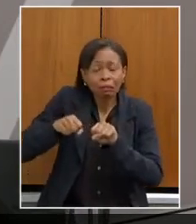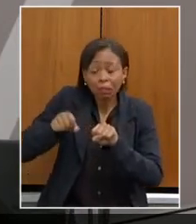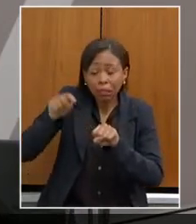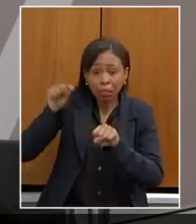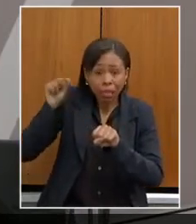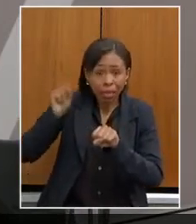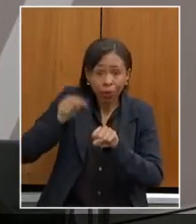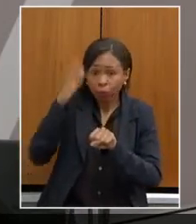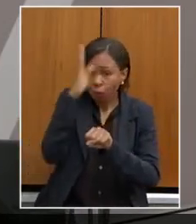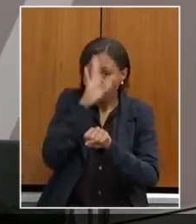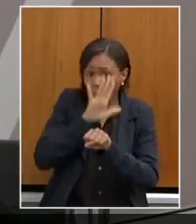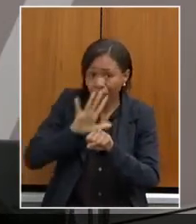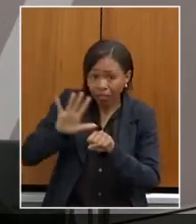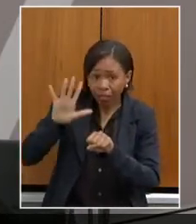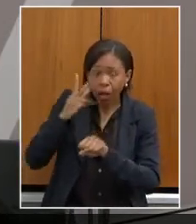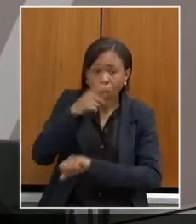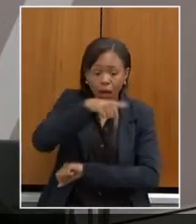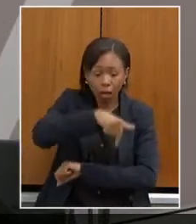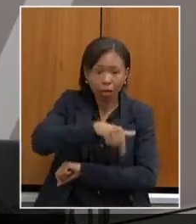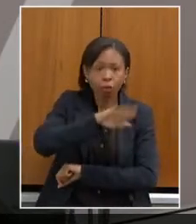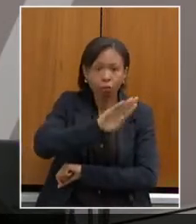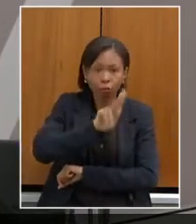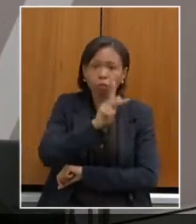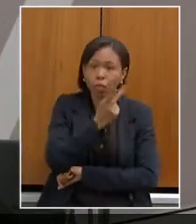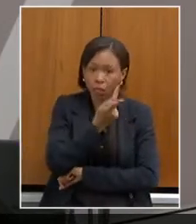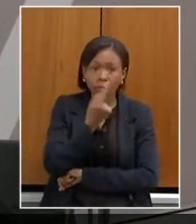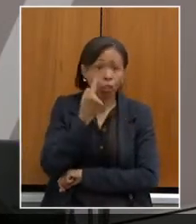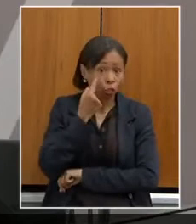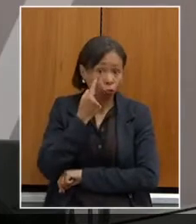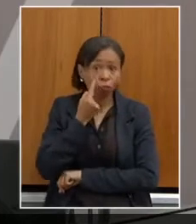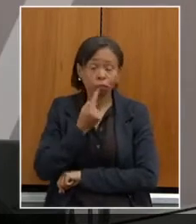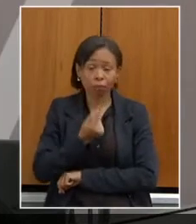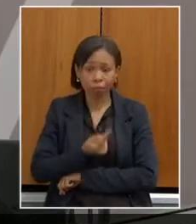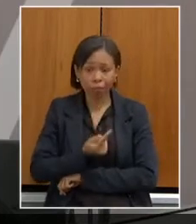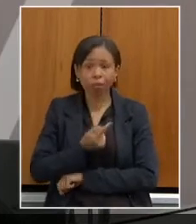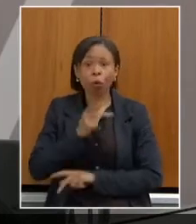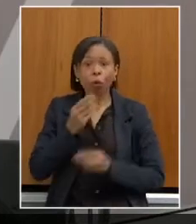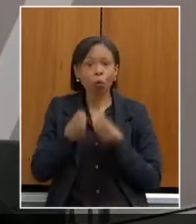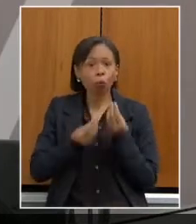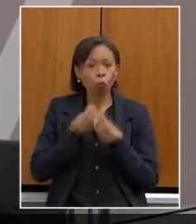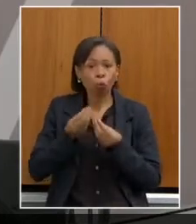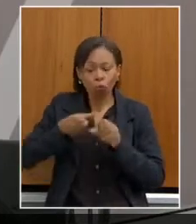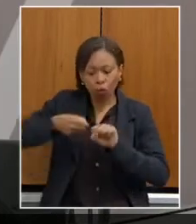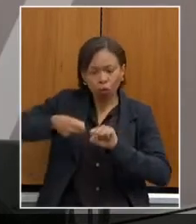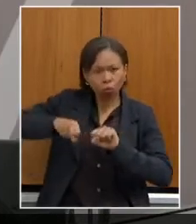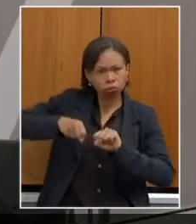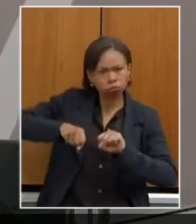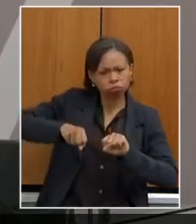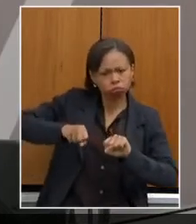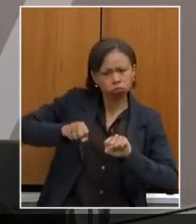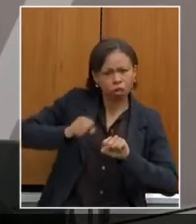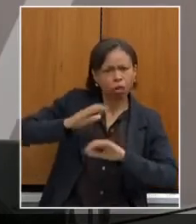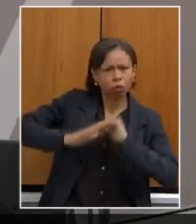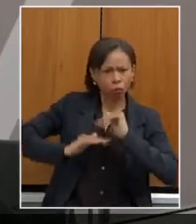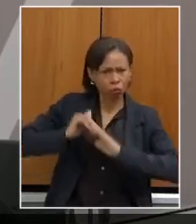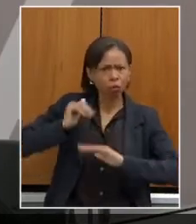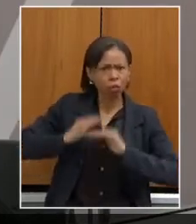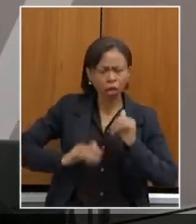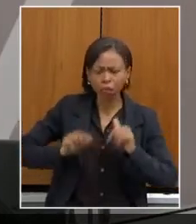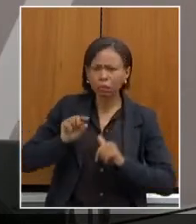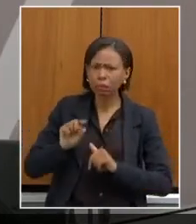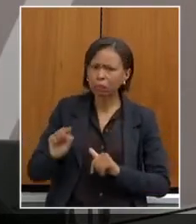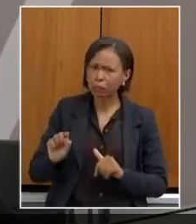eu falo aqui por Belo Horizonte que a gente vê aí o que esse pessoal faz eu vejo lá no São Sebastião do Paraíso